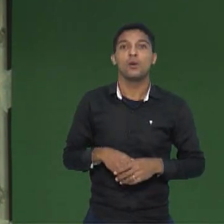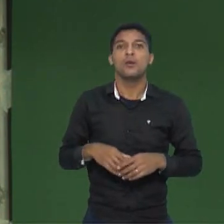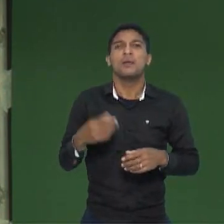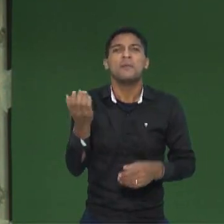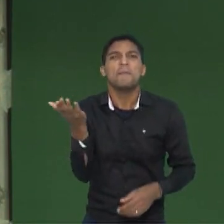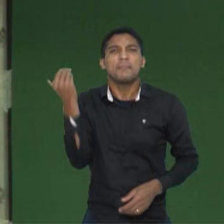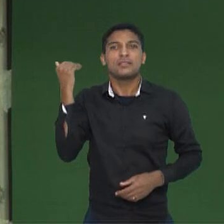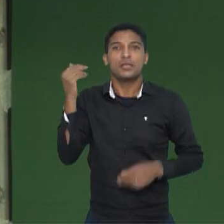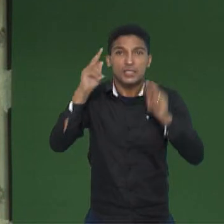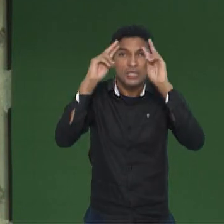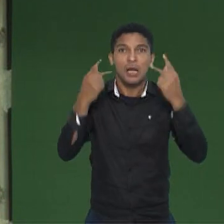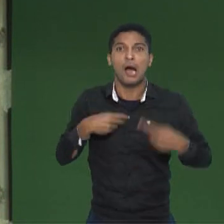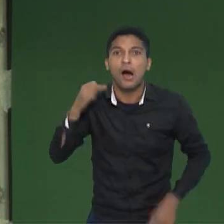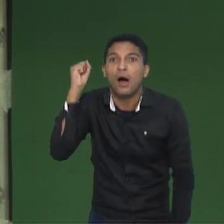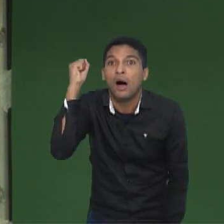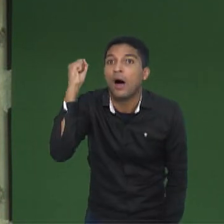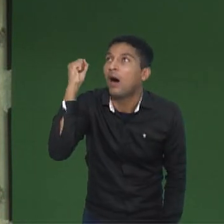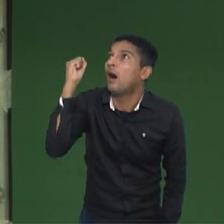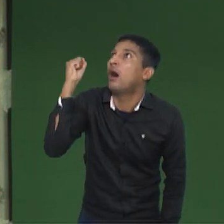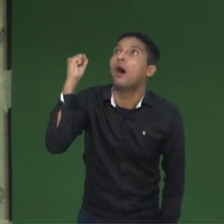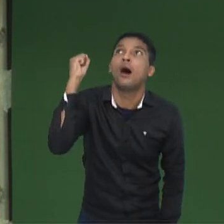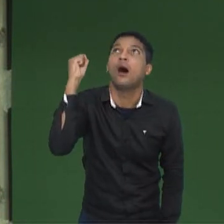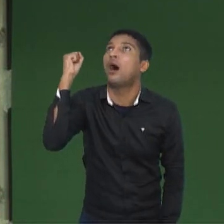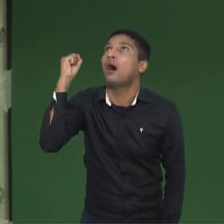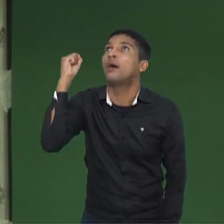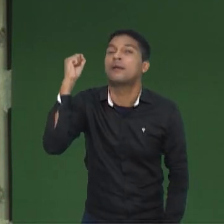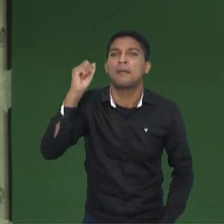enxada que ele construiu com